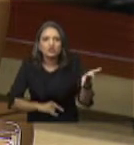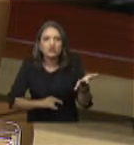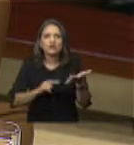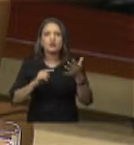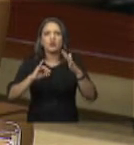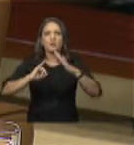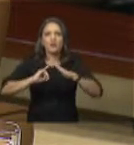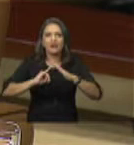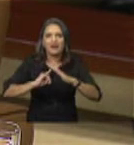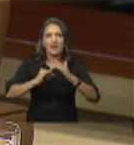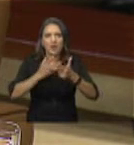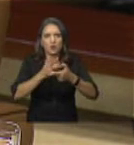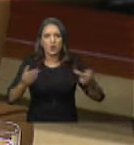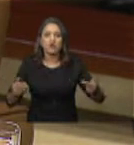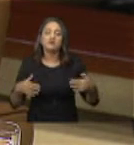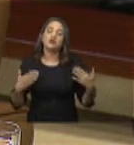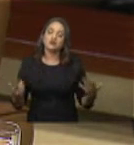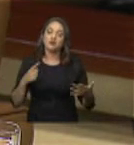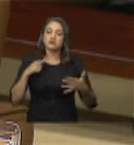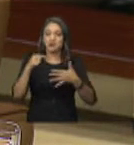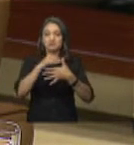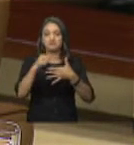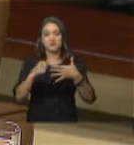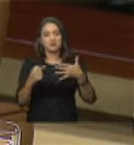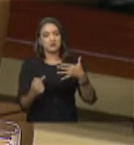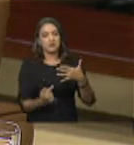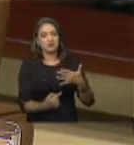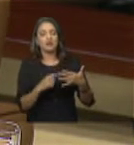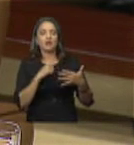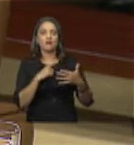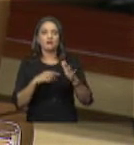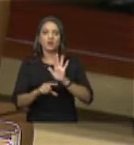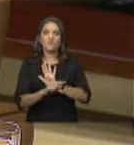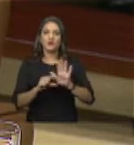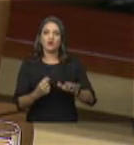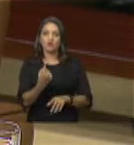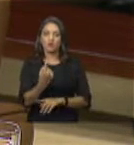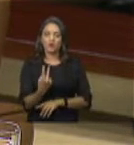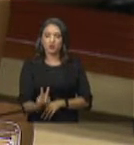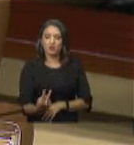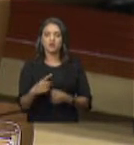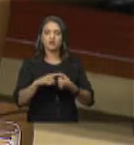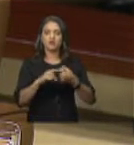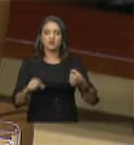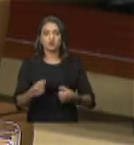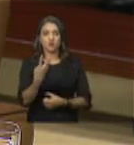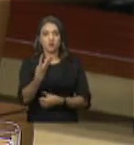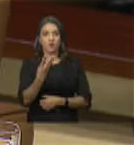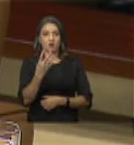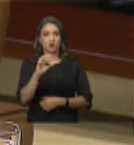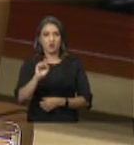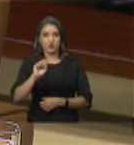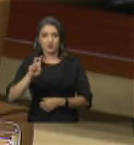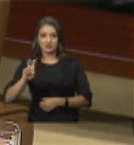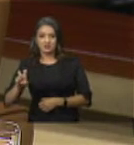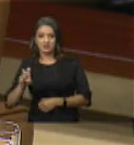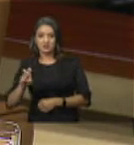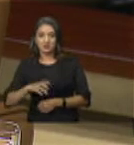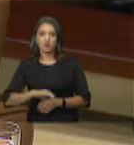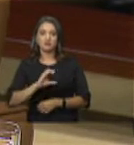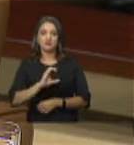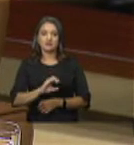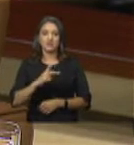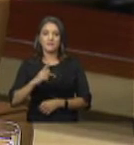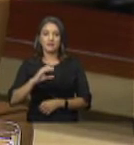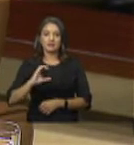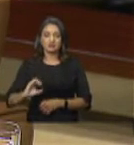Imobiliários preenche os requisitos preconizados nos falar isso primeiro segundo do artigo 485 do Código Processo